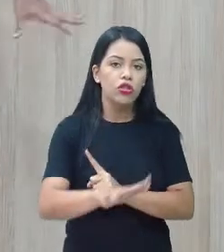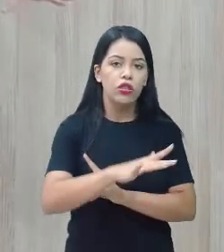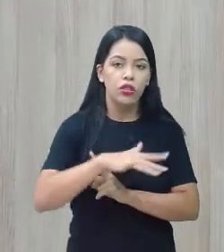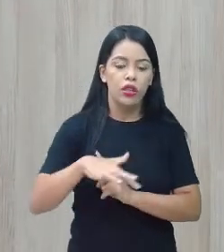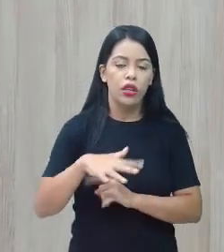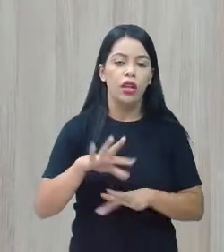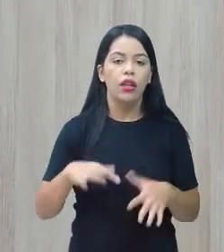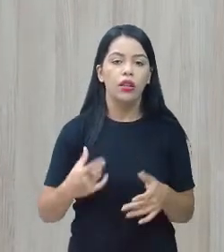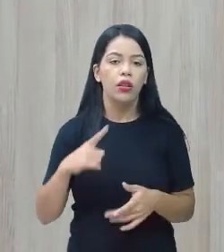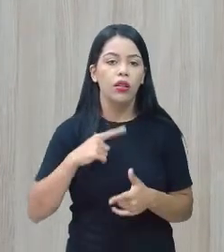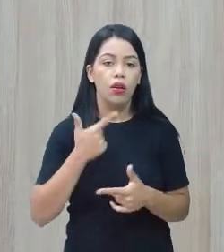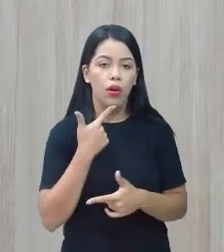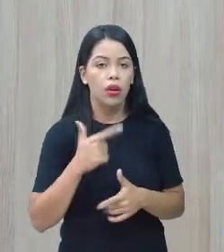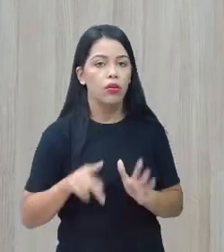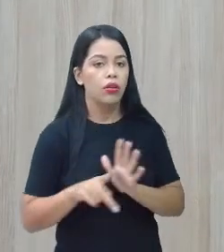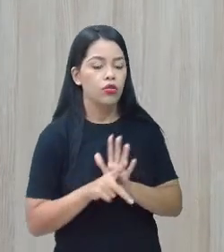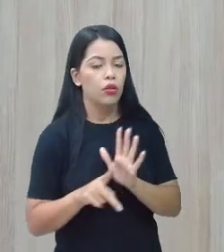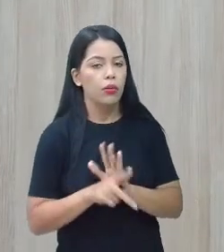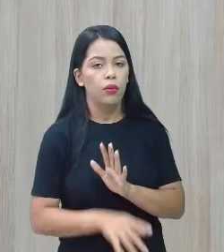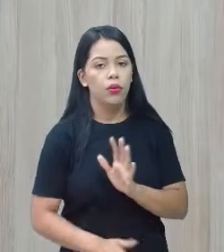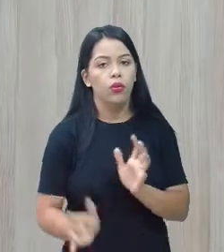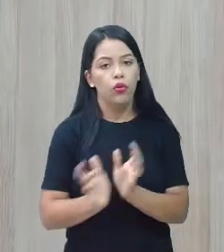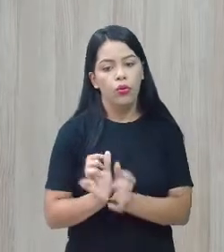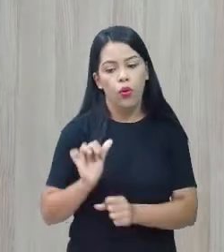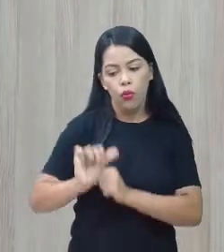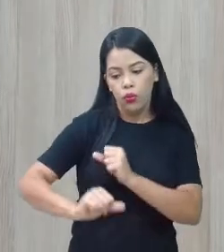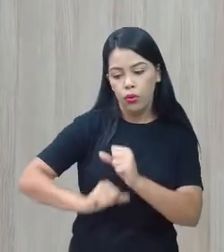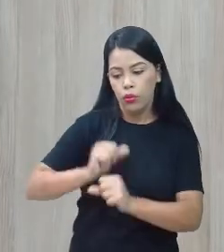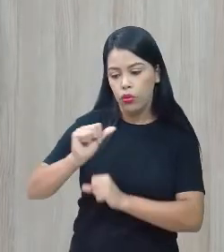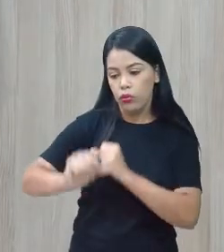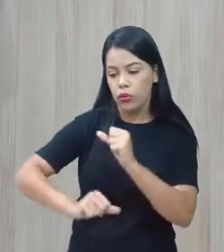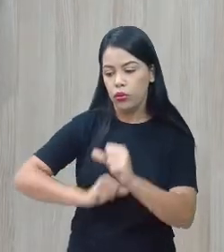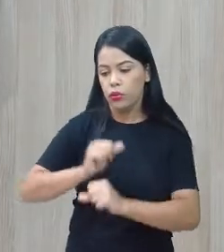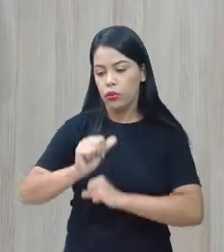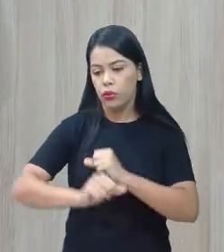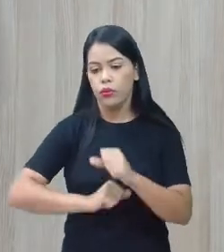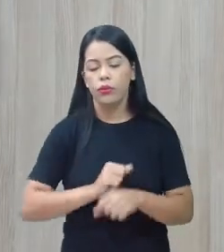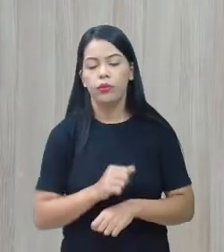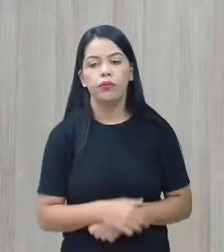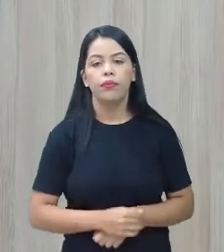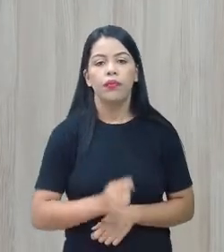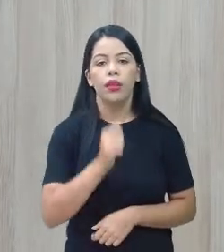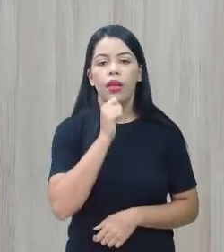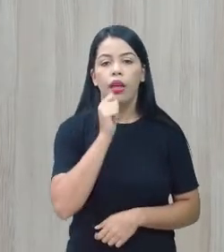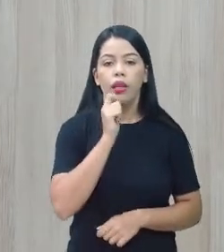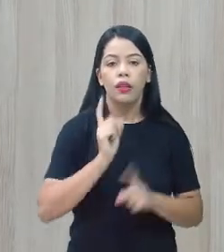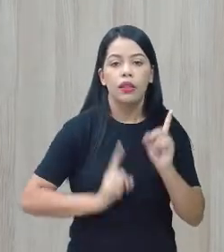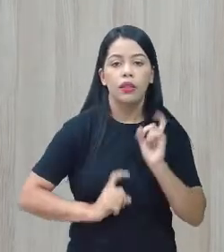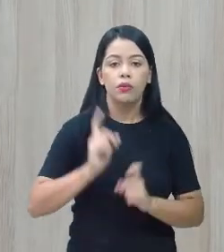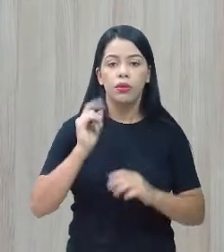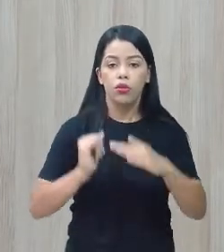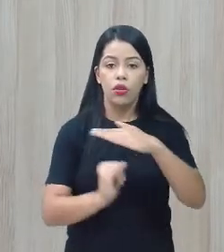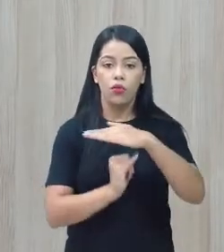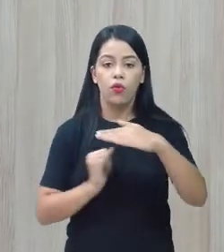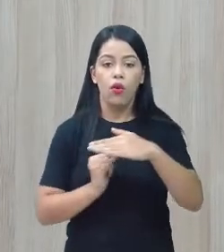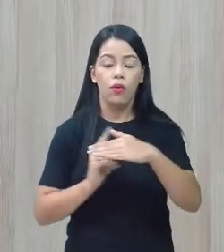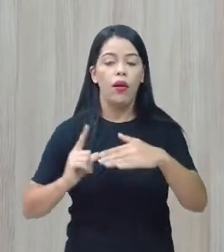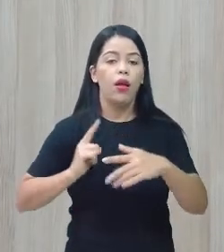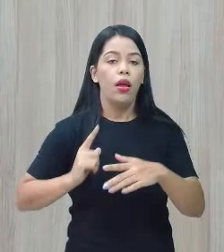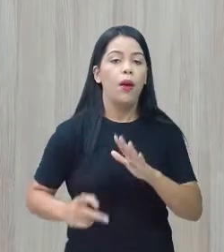uma linguagem de grupo própria, isso vai mudando. Há ainda expressões informais ligadas a grupos